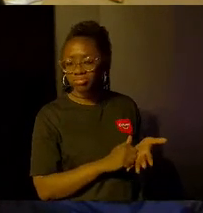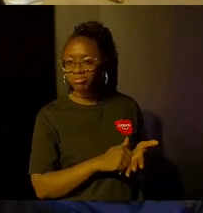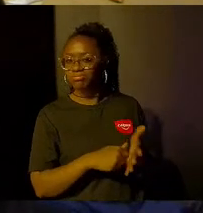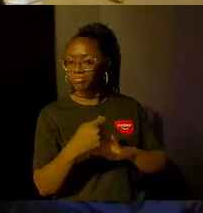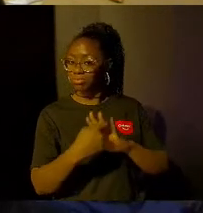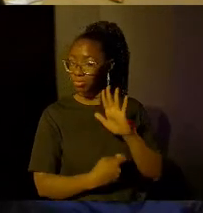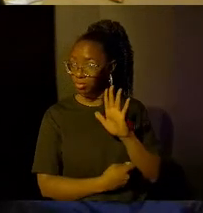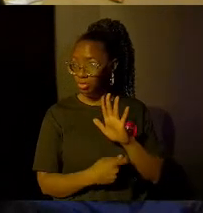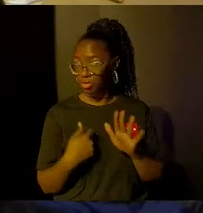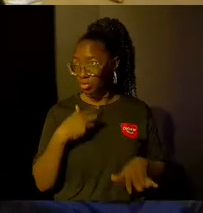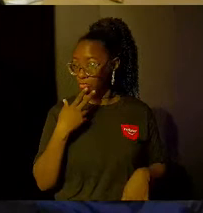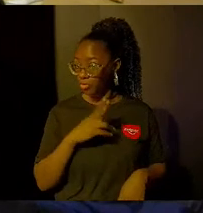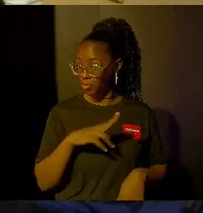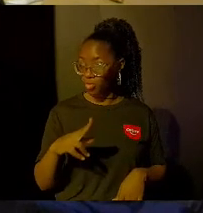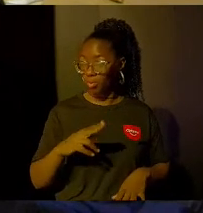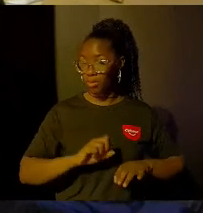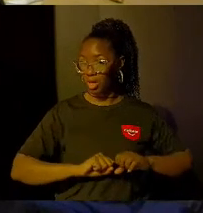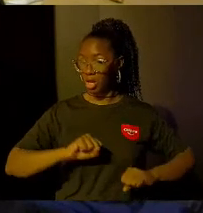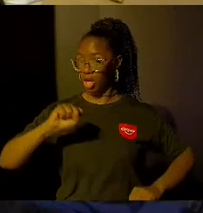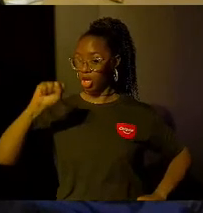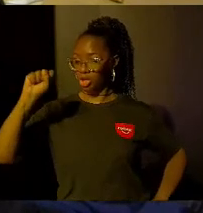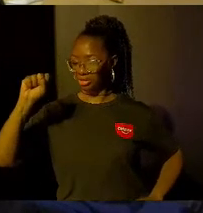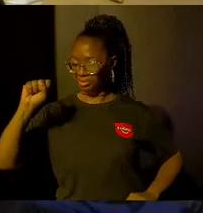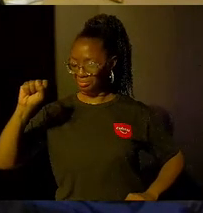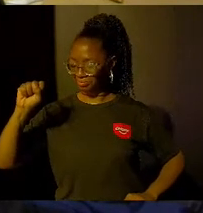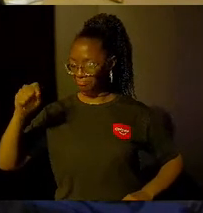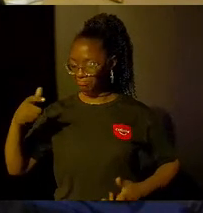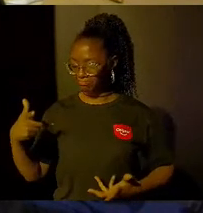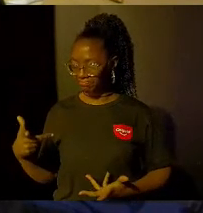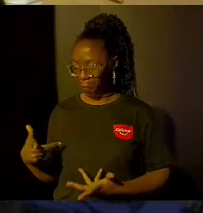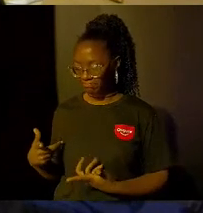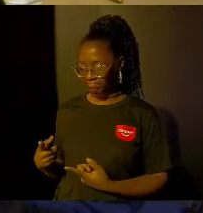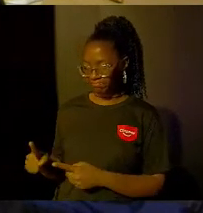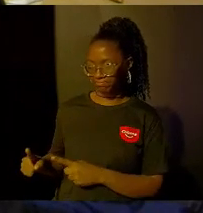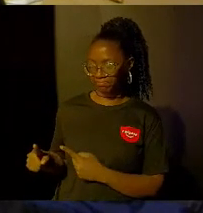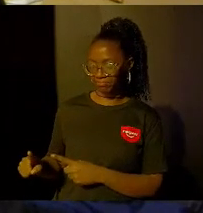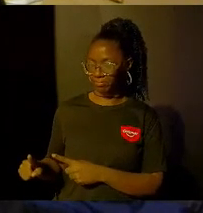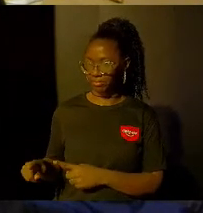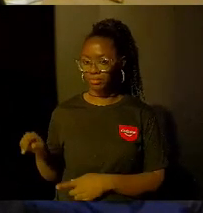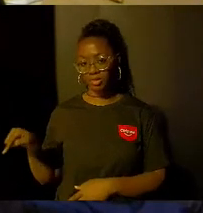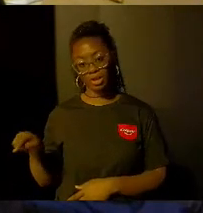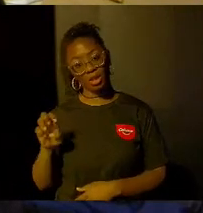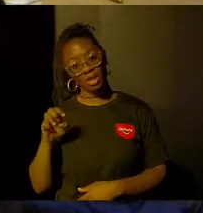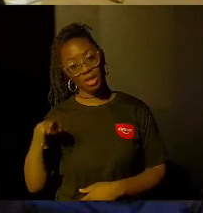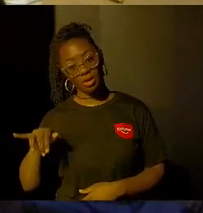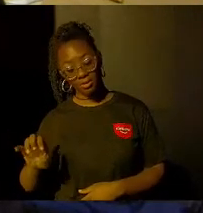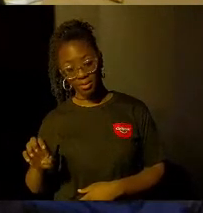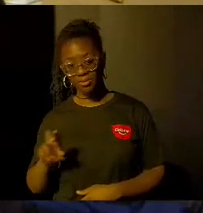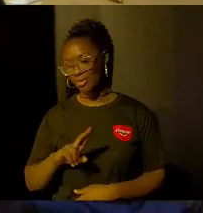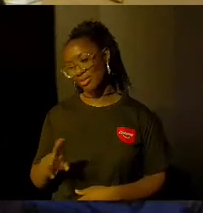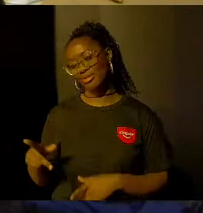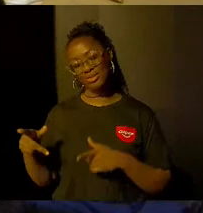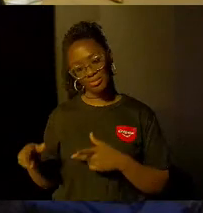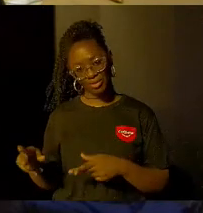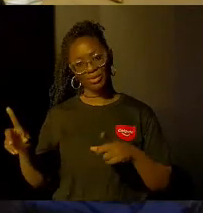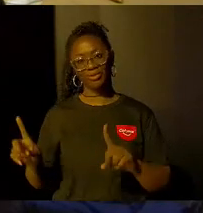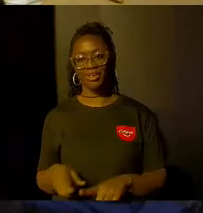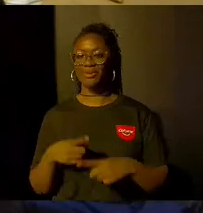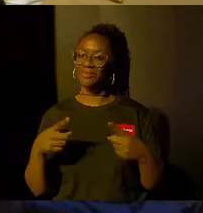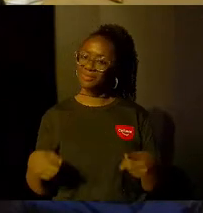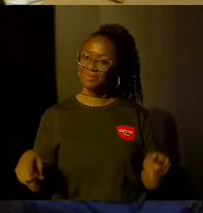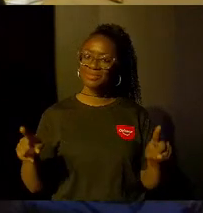de herói cobrado aí a menina M passou a ter o mesmo nome da canção